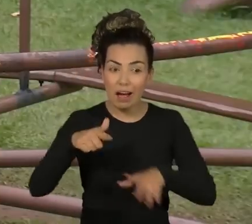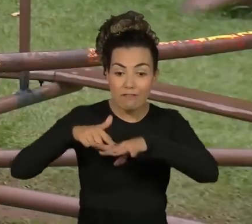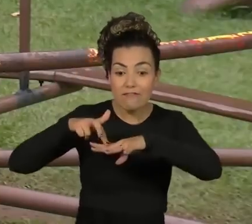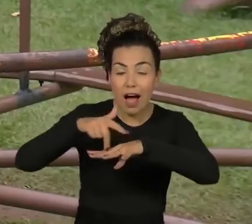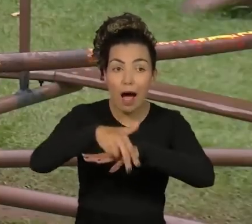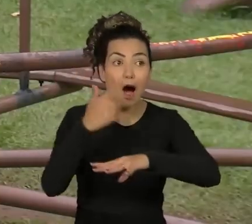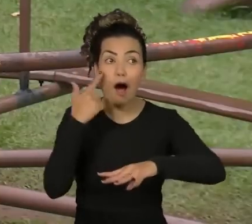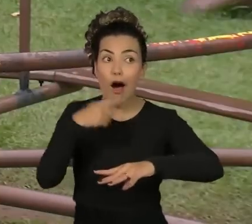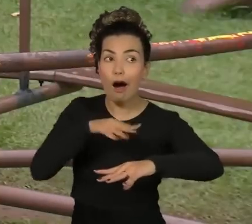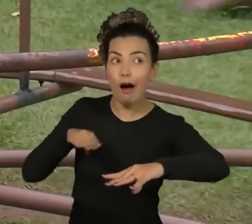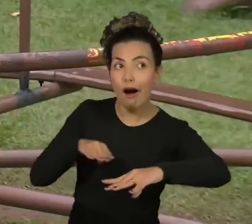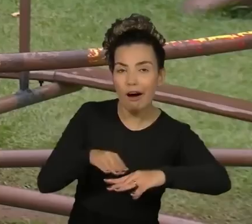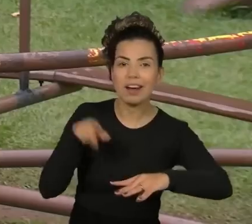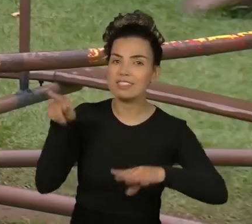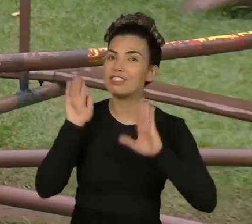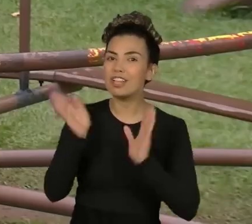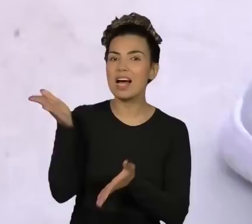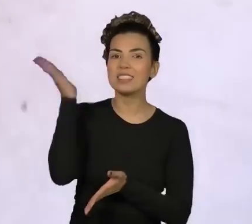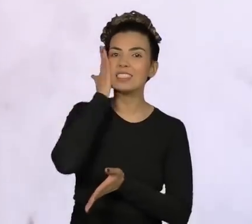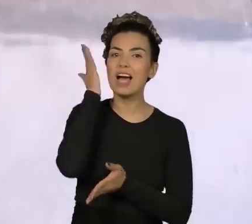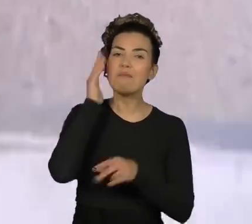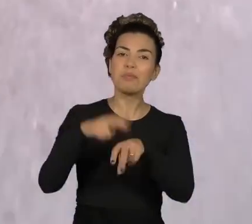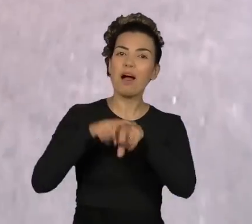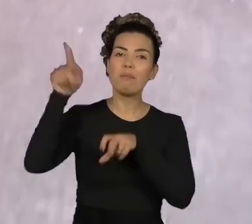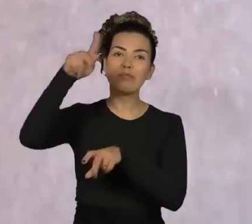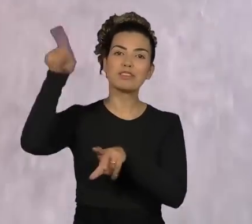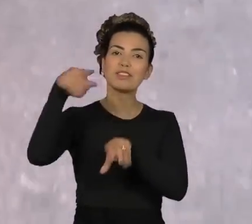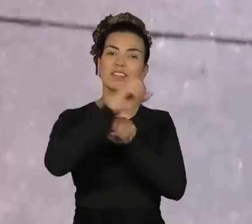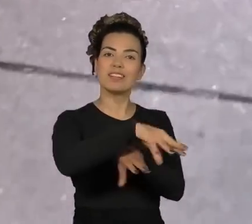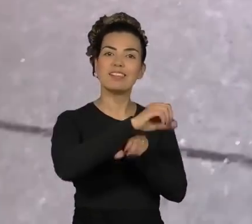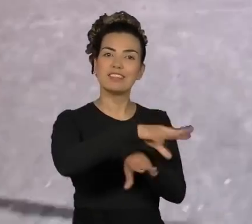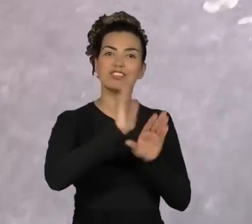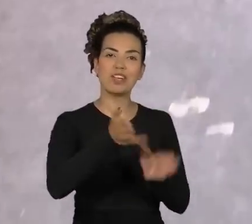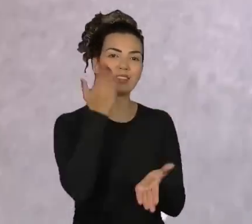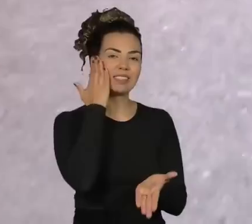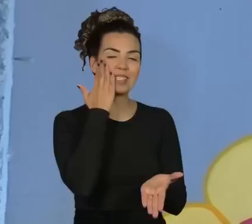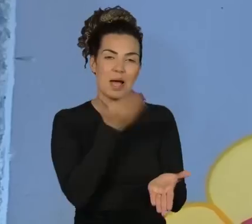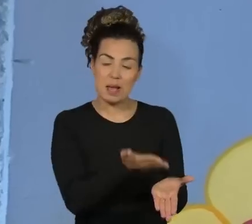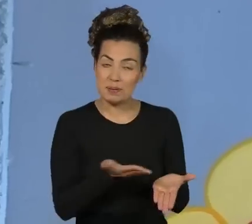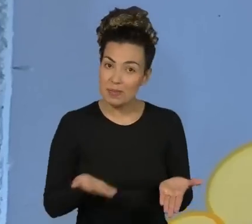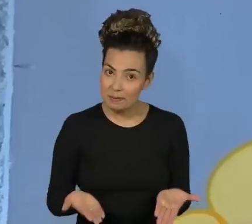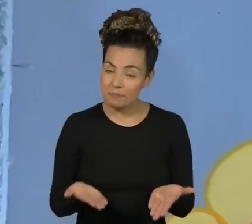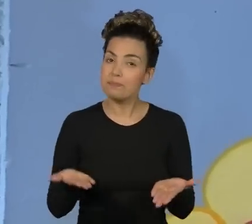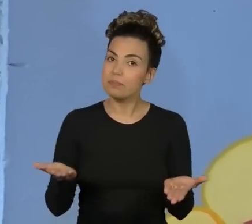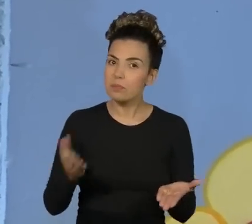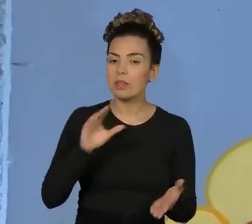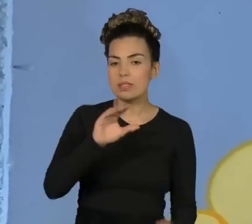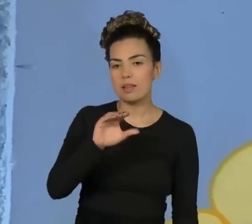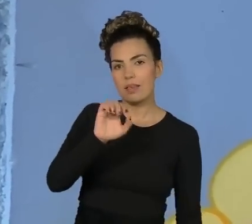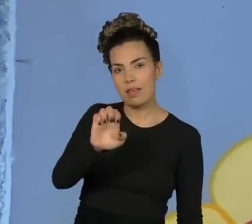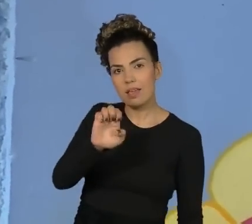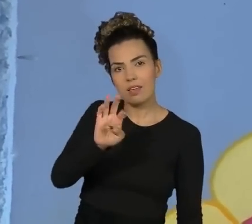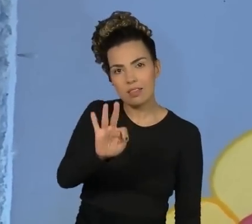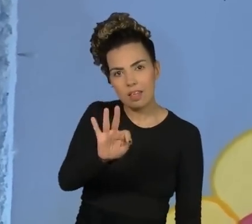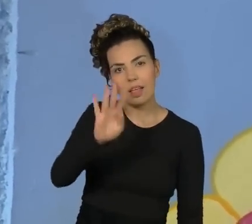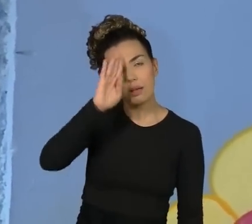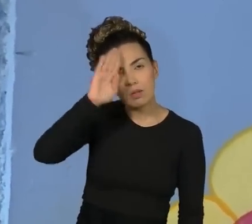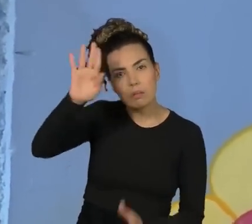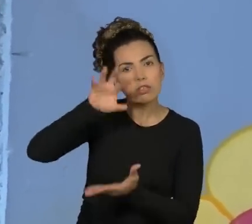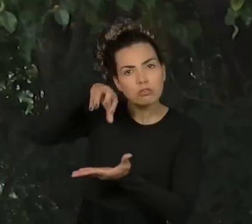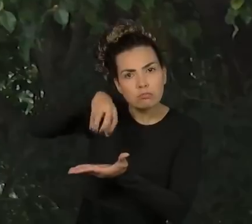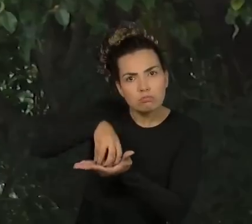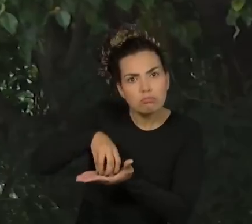tem esse olhar, né, com a ajuda da Pro. Quais as orientações a CT, a Companhia de Engenharia de Tráfego, dá